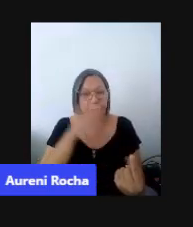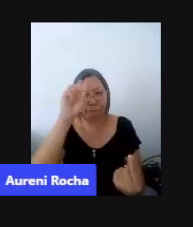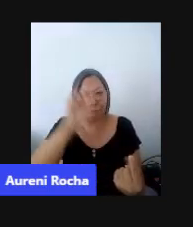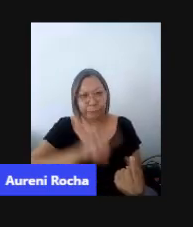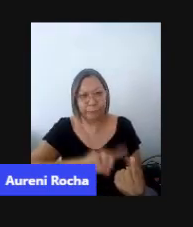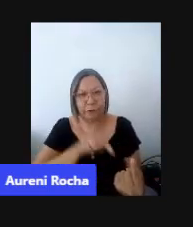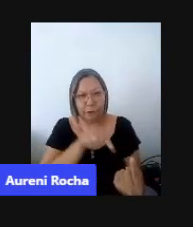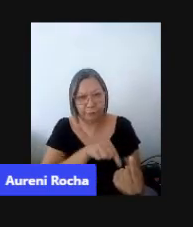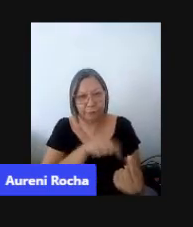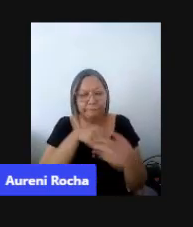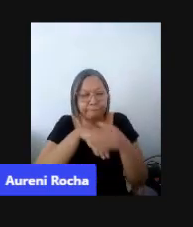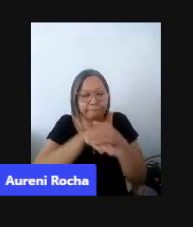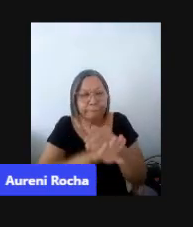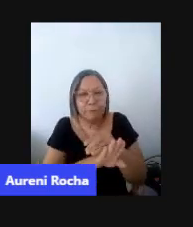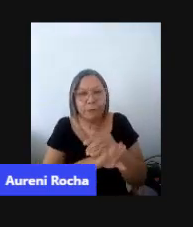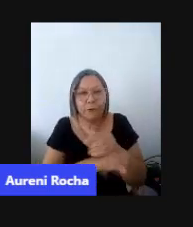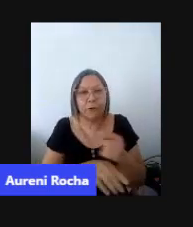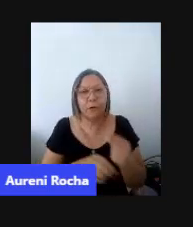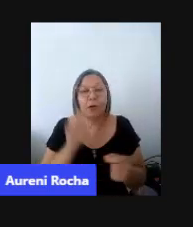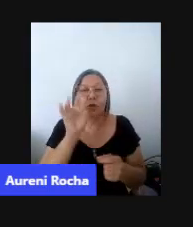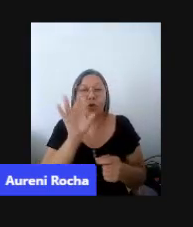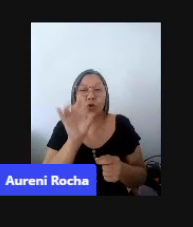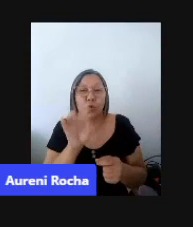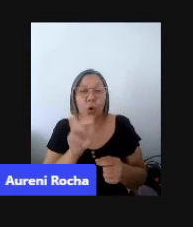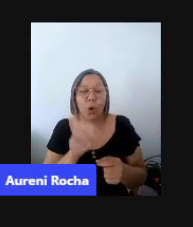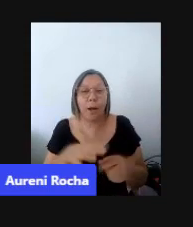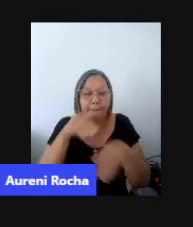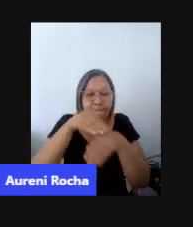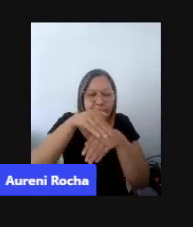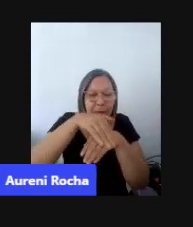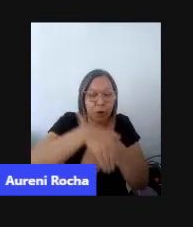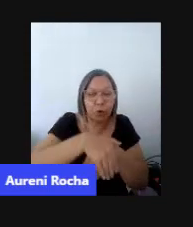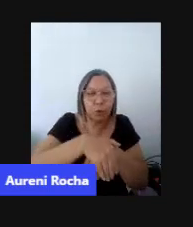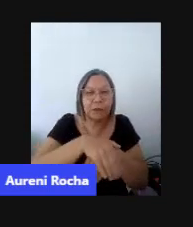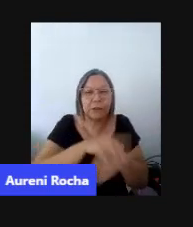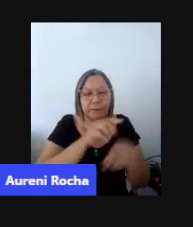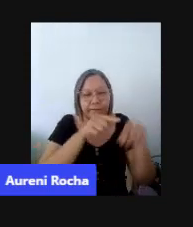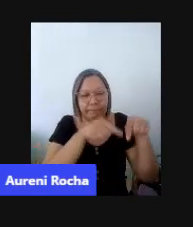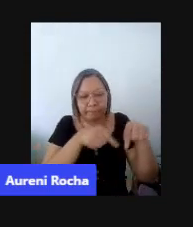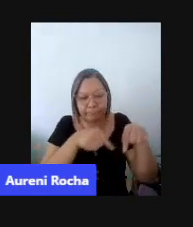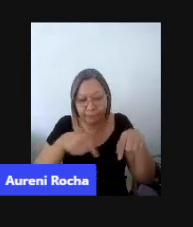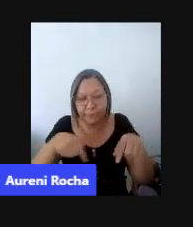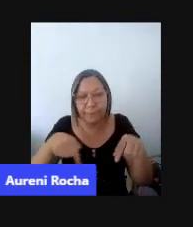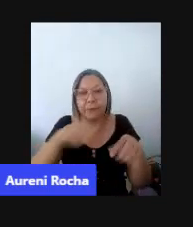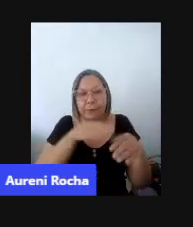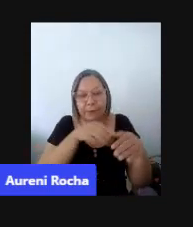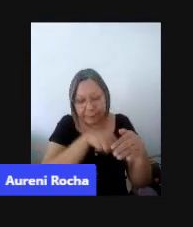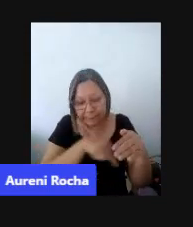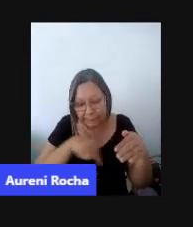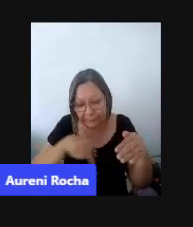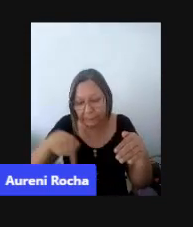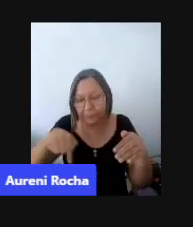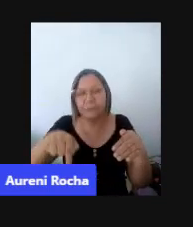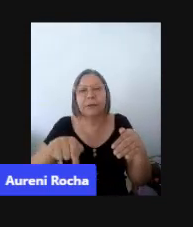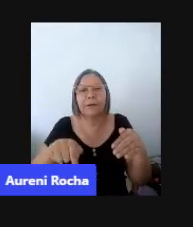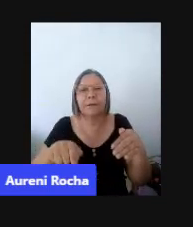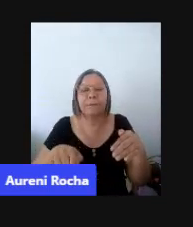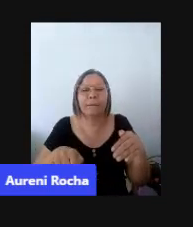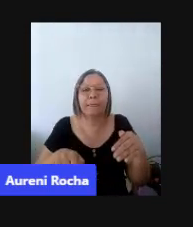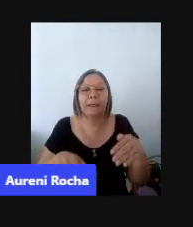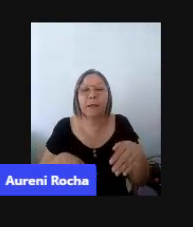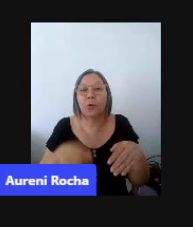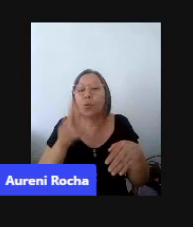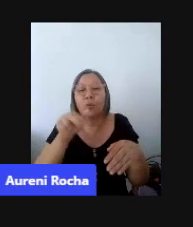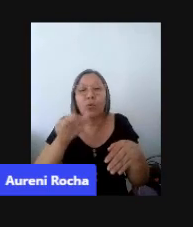inteiro escondido embaixo da terra. Então, uma espécie que ninguém vê. E essa espécie, na verdade, ela tem um papel ecológico muito